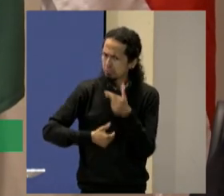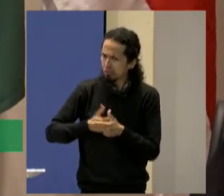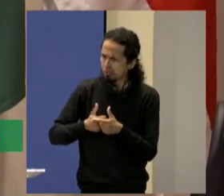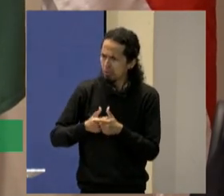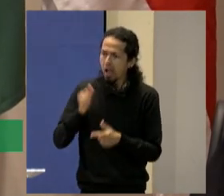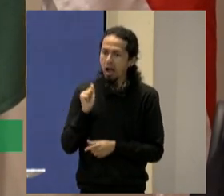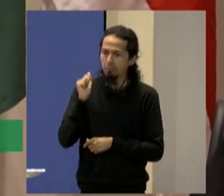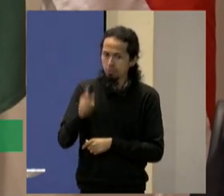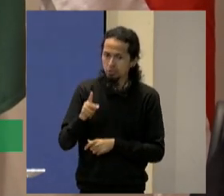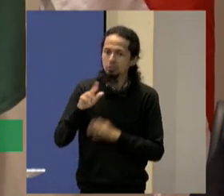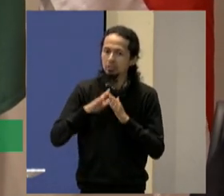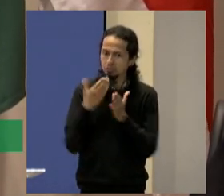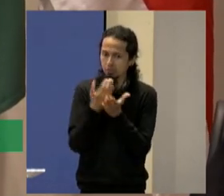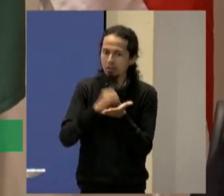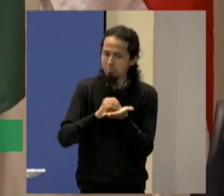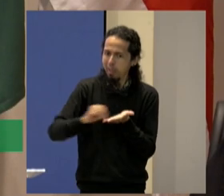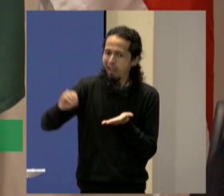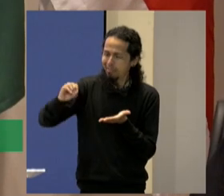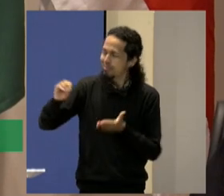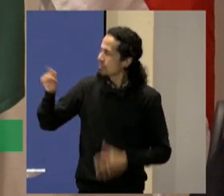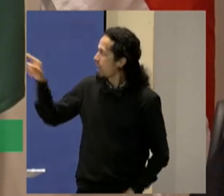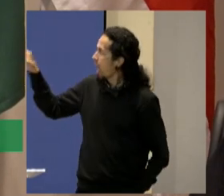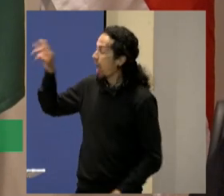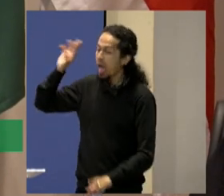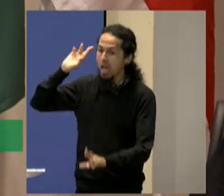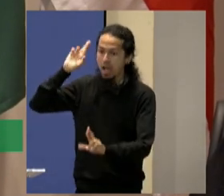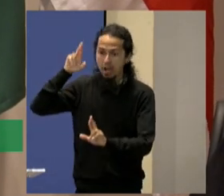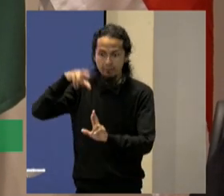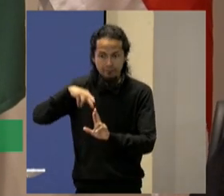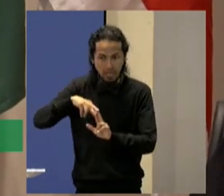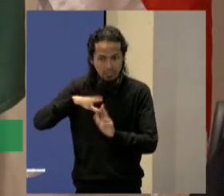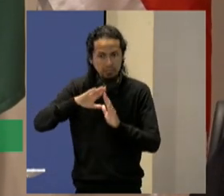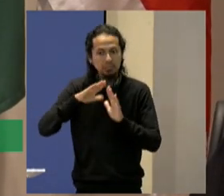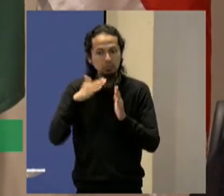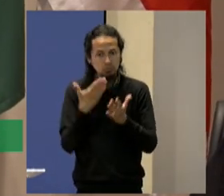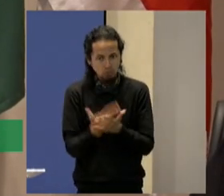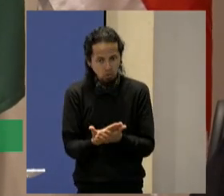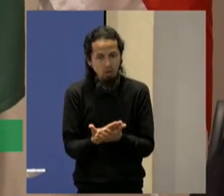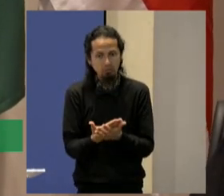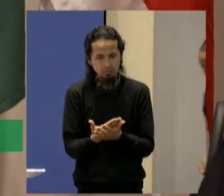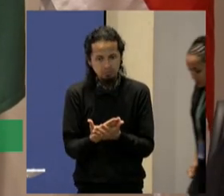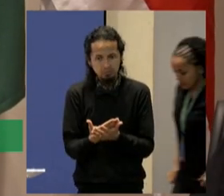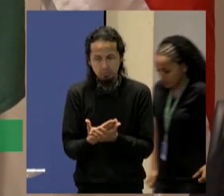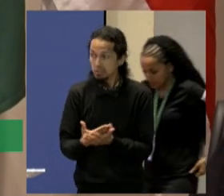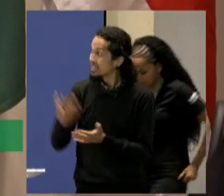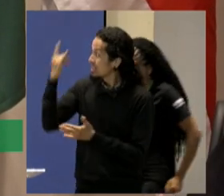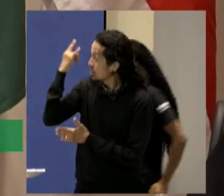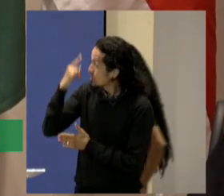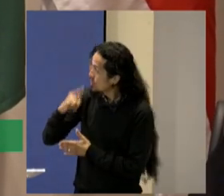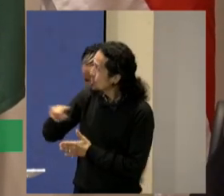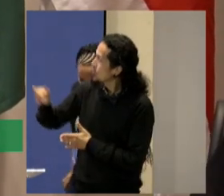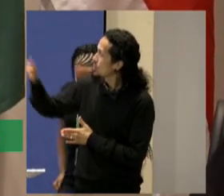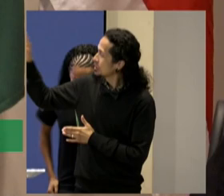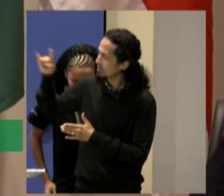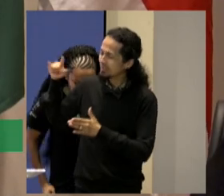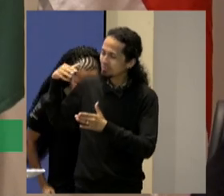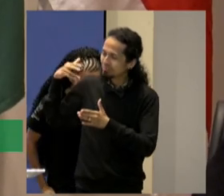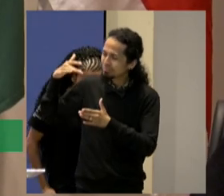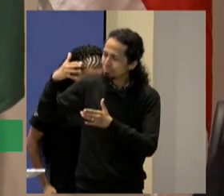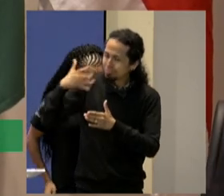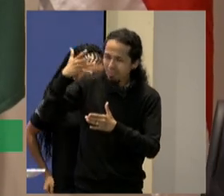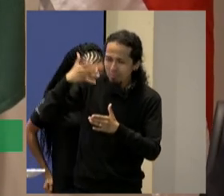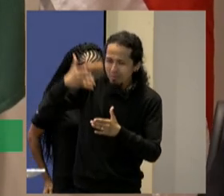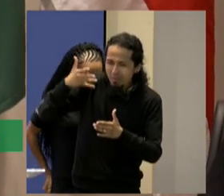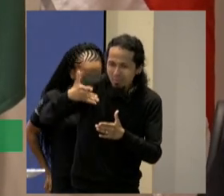Pedro Cabral, para a gente, era uma referência dentro da escola. E aí ele fecha o nosso Trajetória Negra, contando toda a